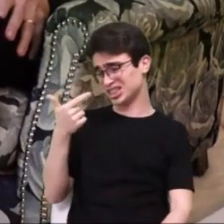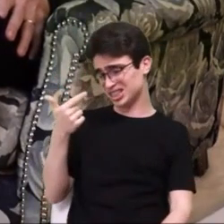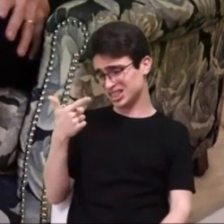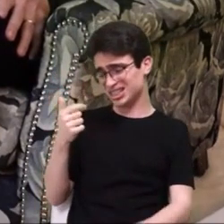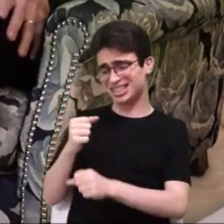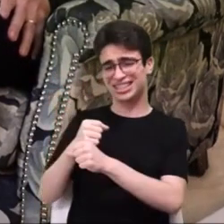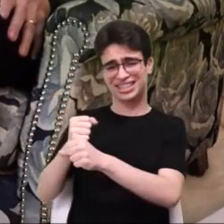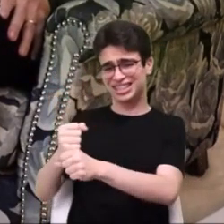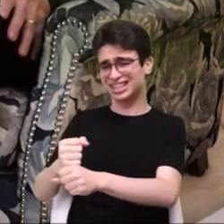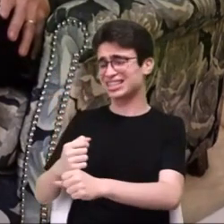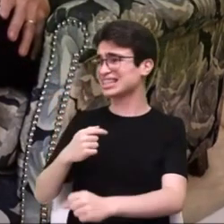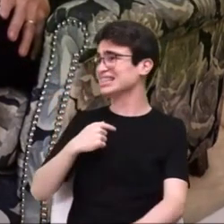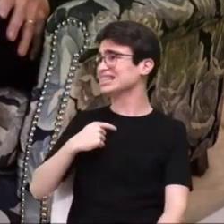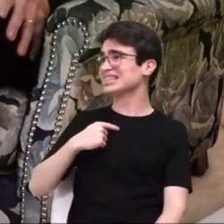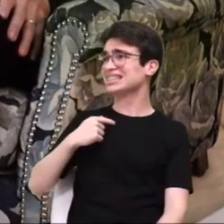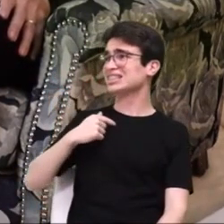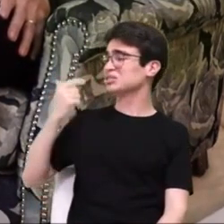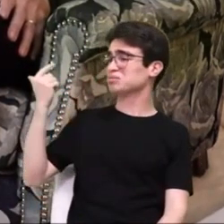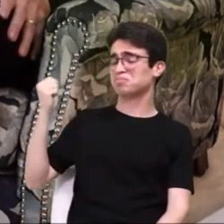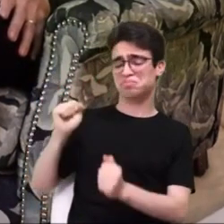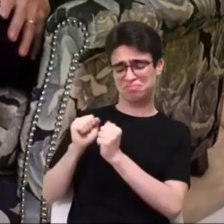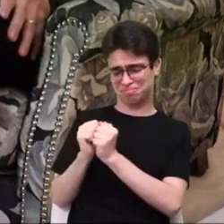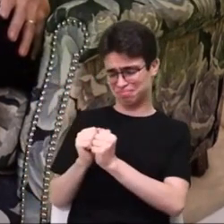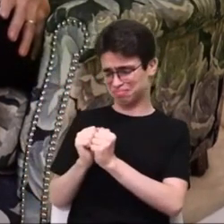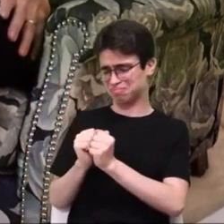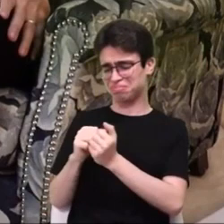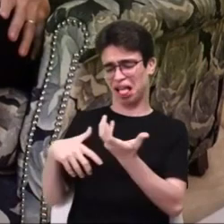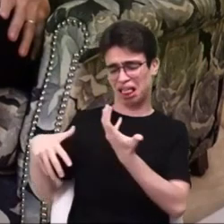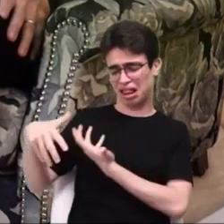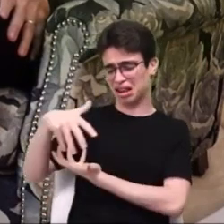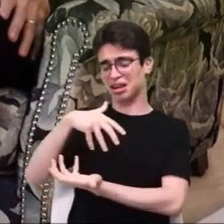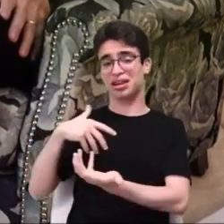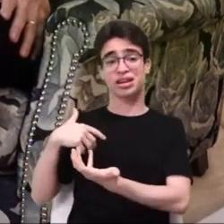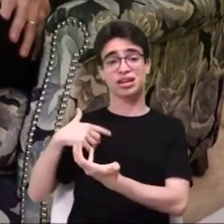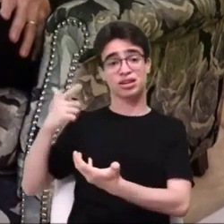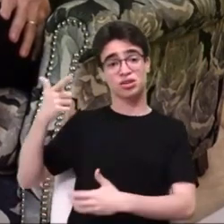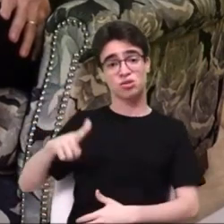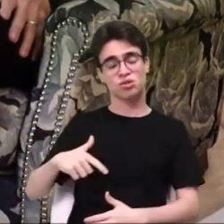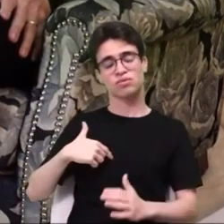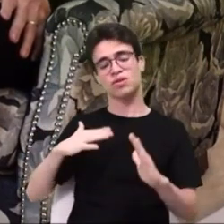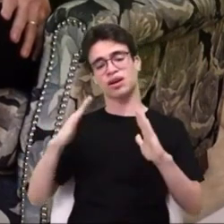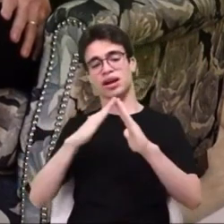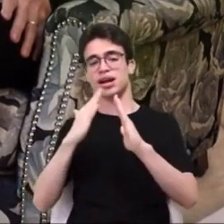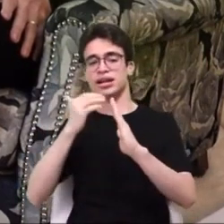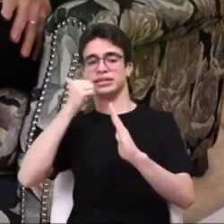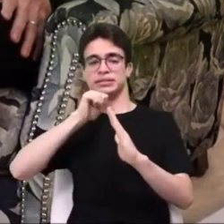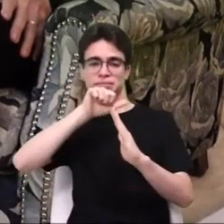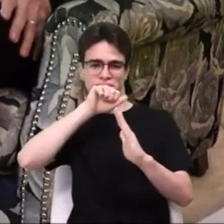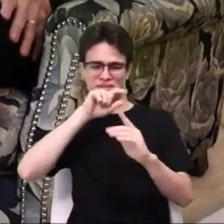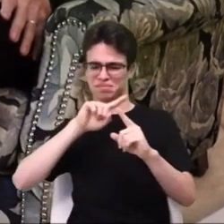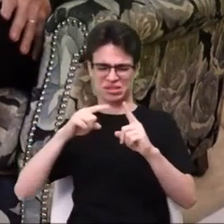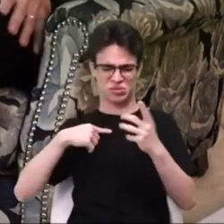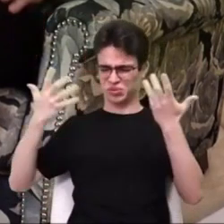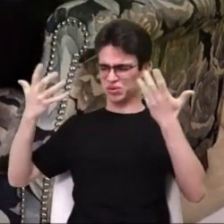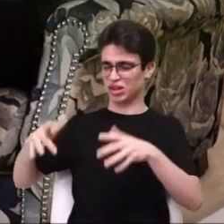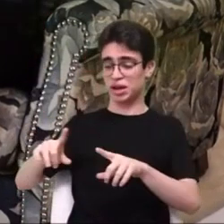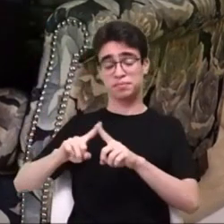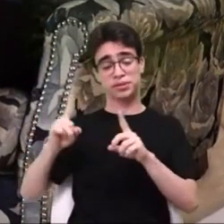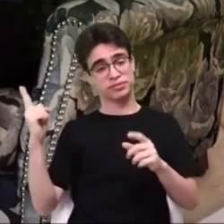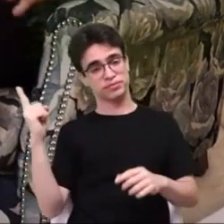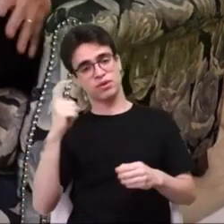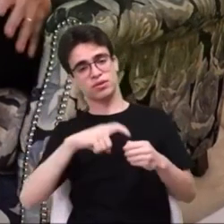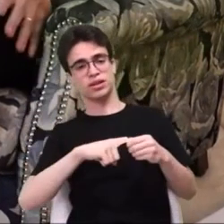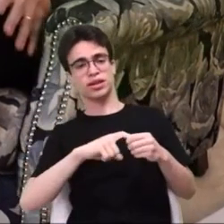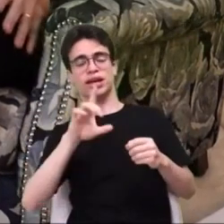anos vivendo neste meio, eu acabei voltando a morar com a minha mãe, né? Eu não queria, mas era o